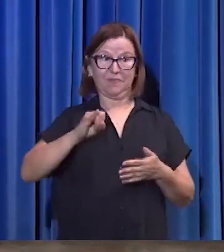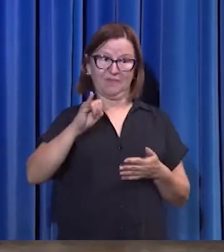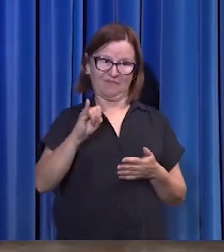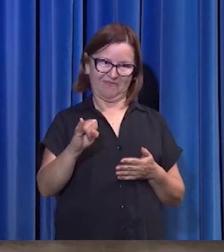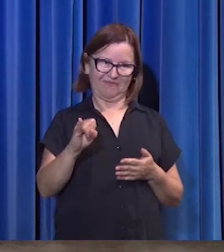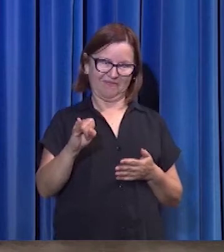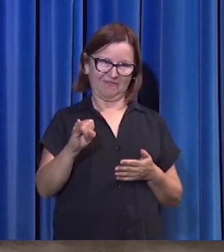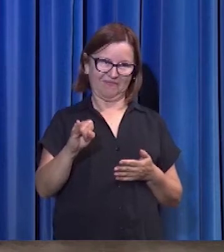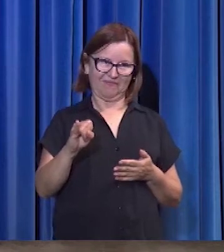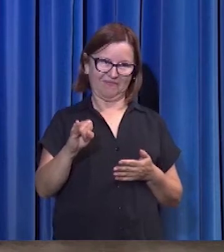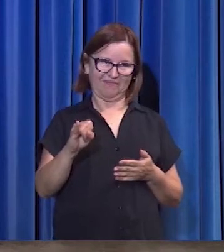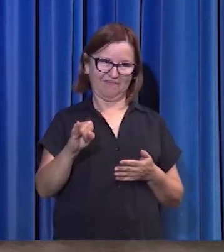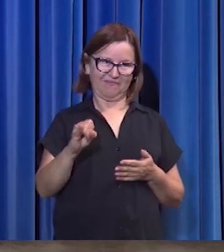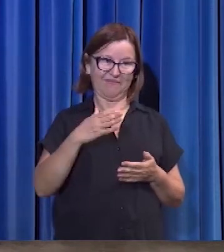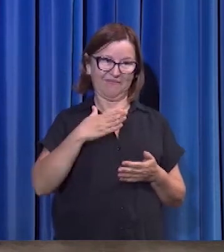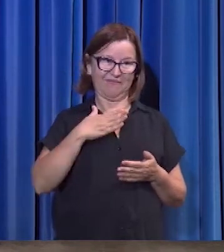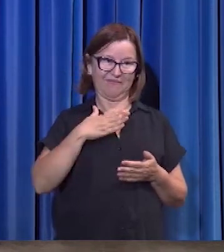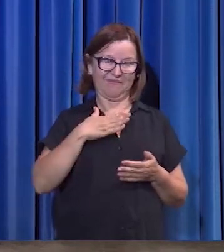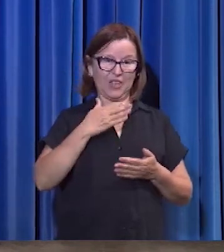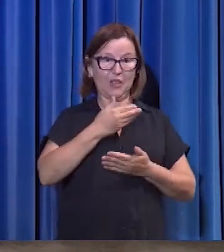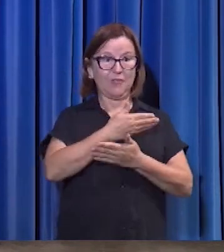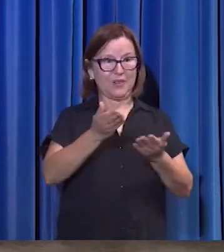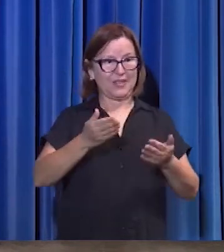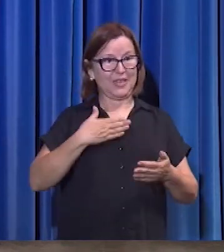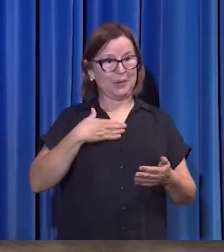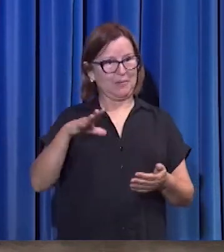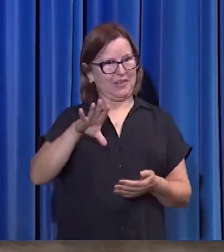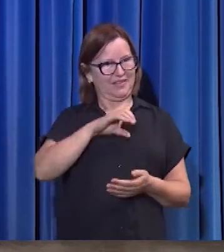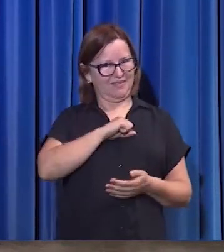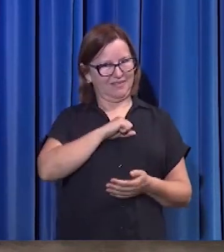Se me amasseis,